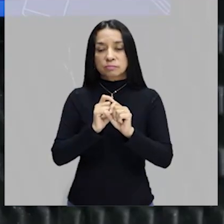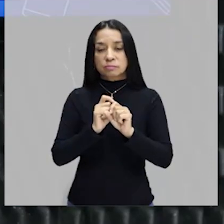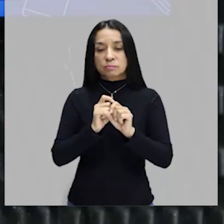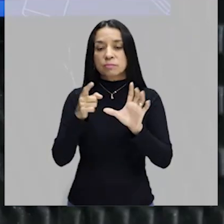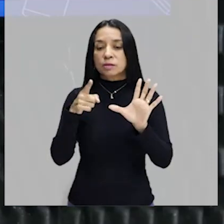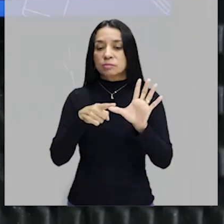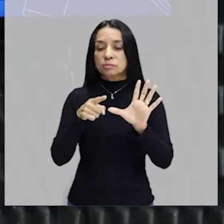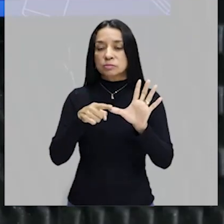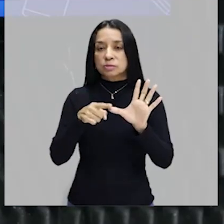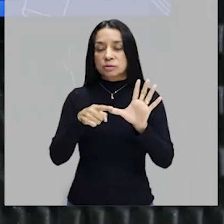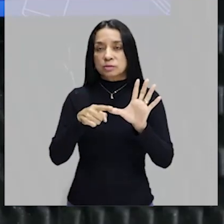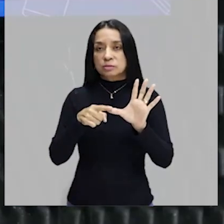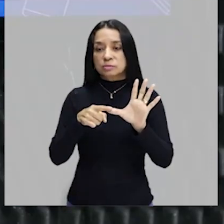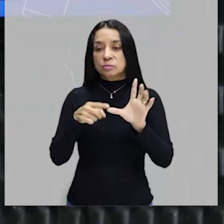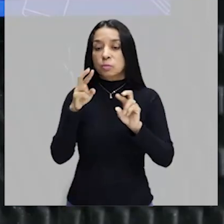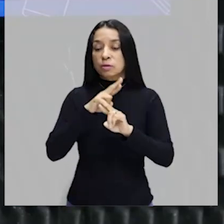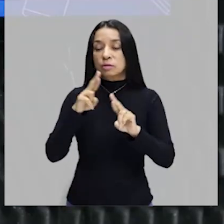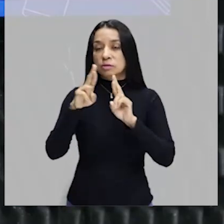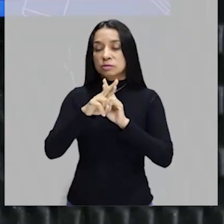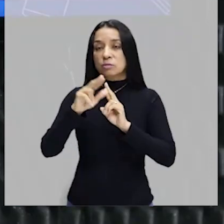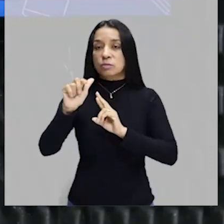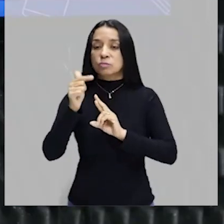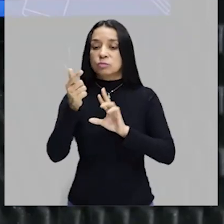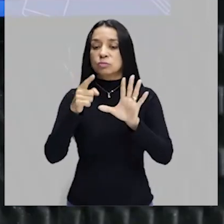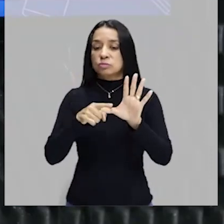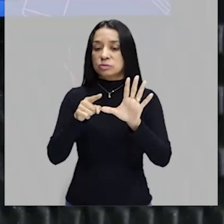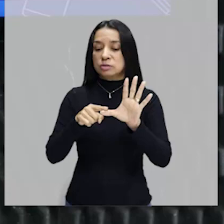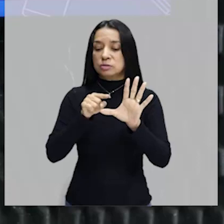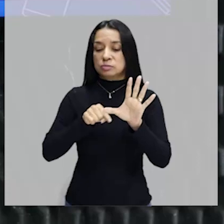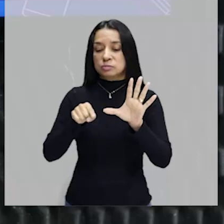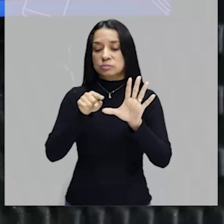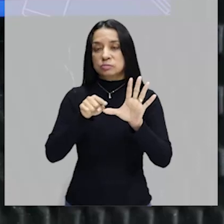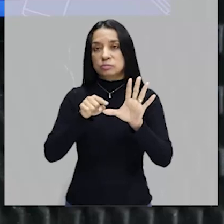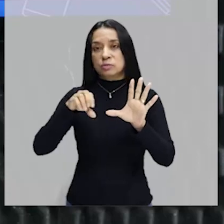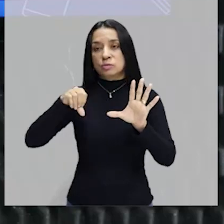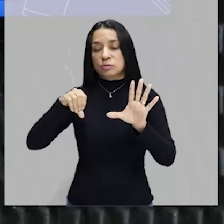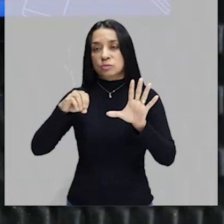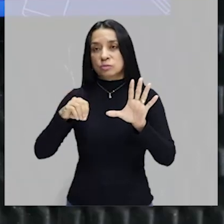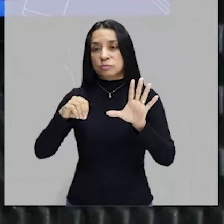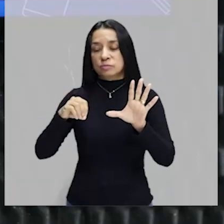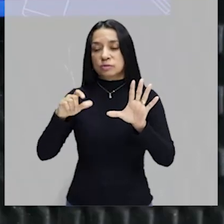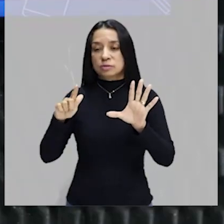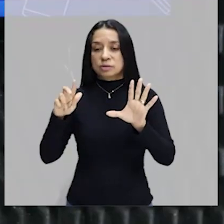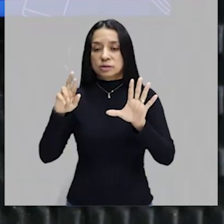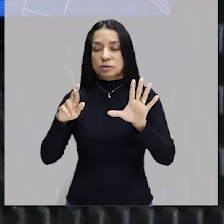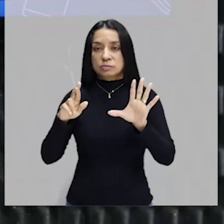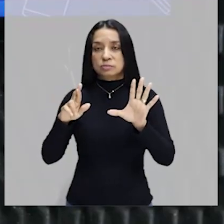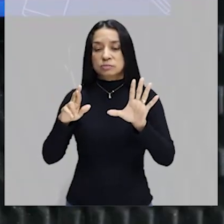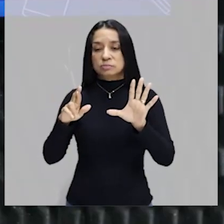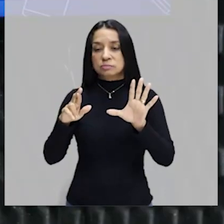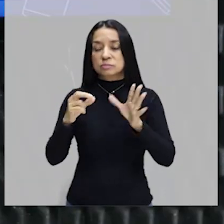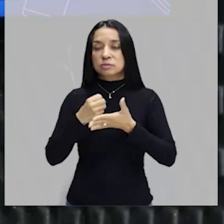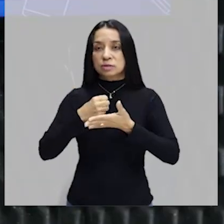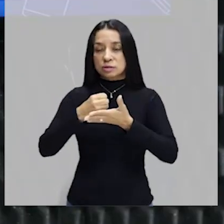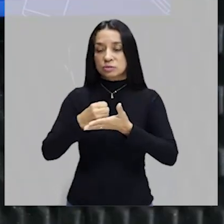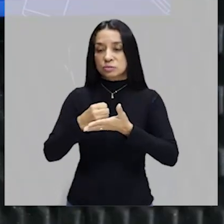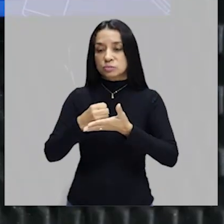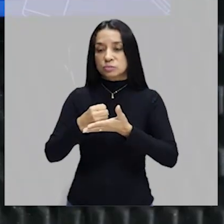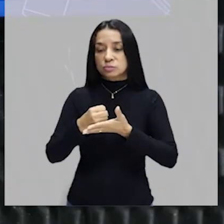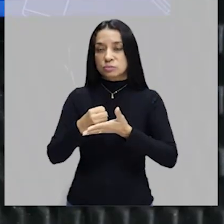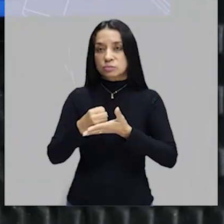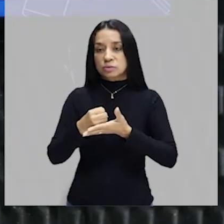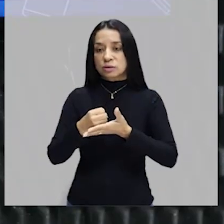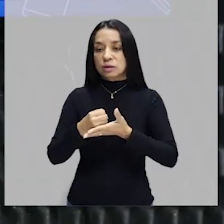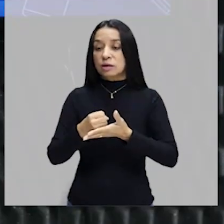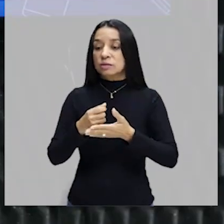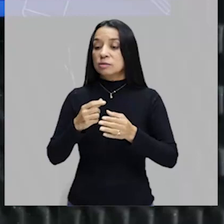dedo que, com relação aos outros dedos, ele está no ângulo de 90 graus. Isso ajuda o indivíduo a ter condições de manipular